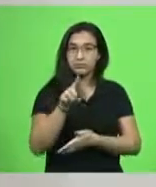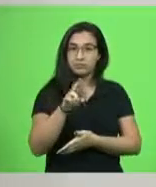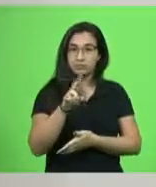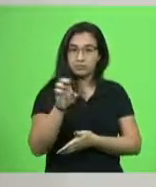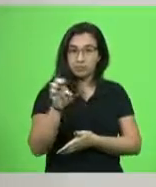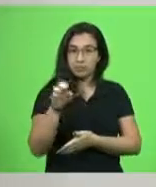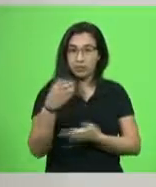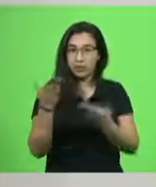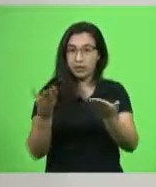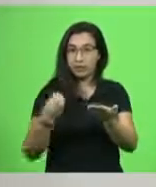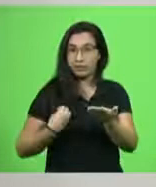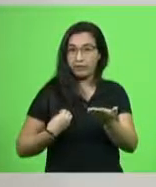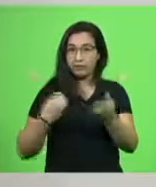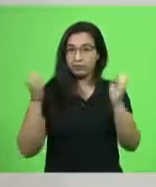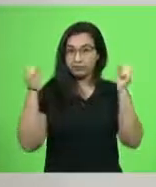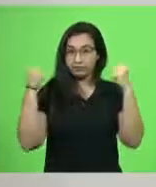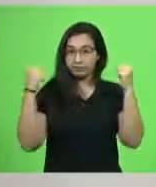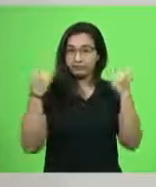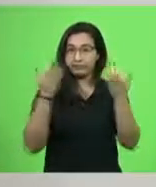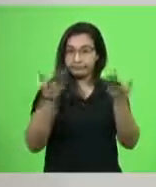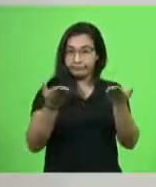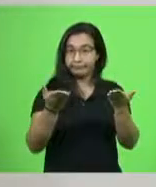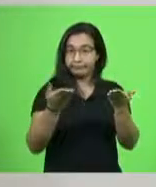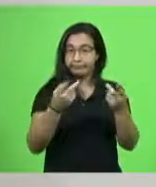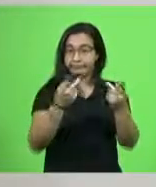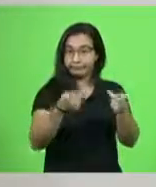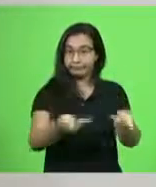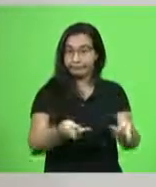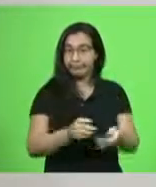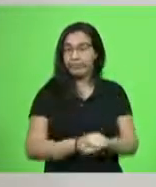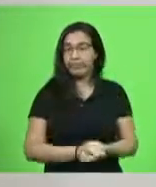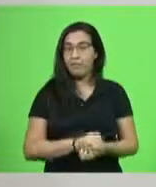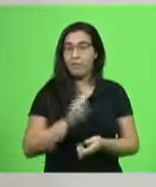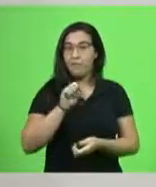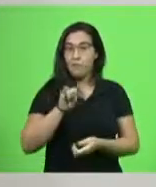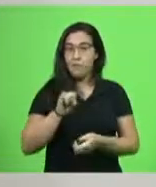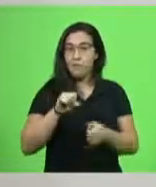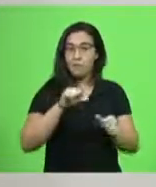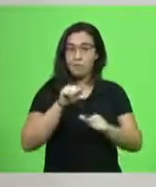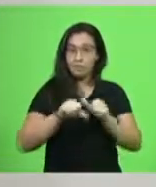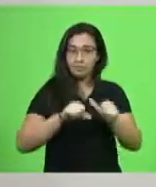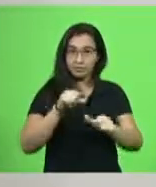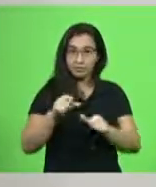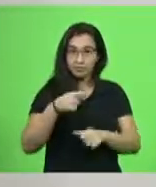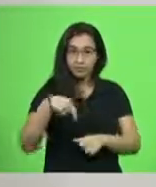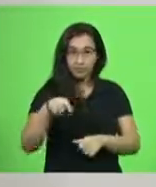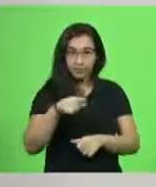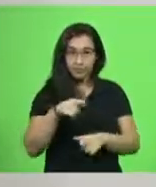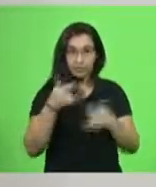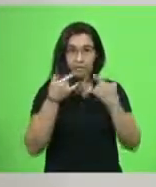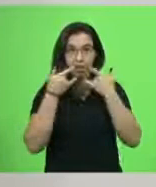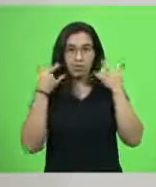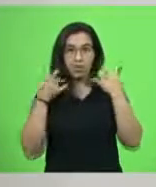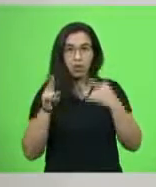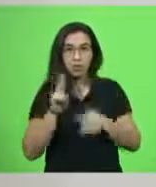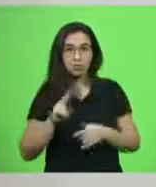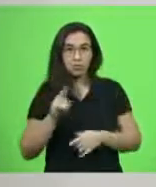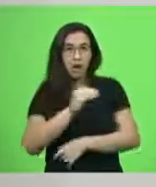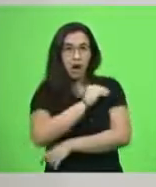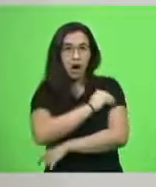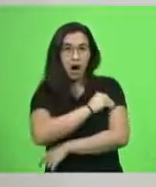Chapecó. Mas eu quero dizer, se nós não mudarmos o comportamento, o uso de máscara, álcool